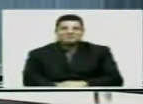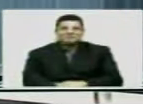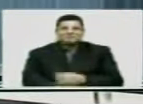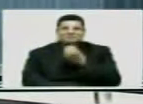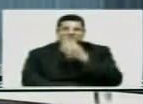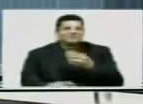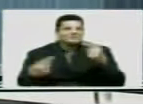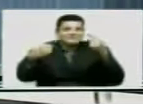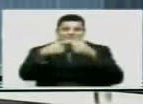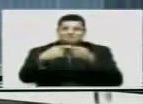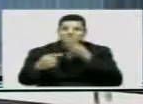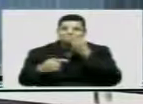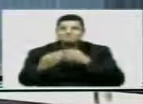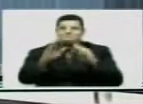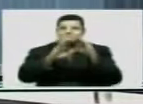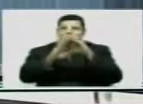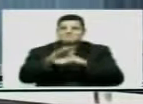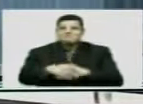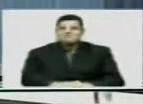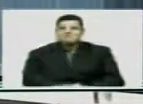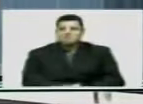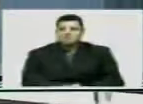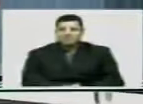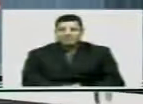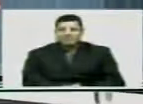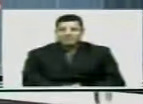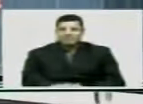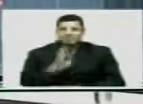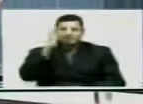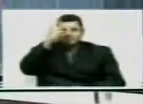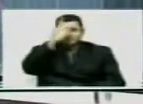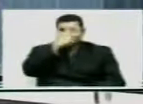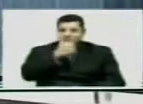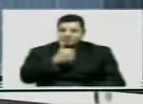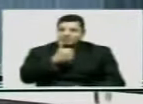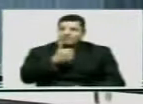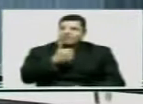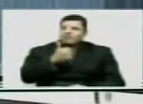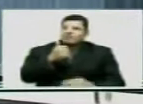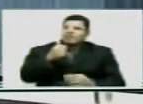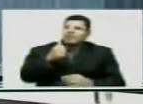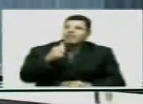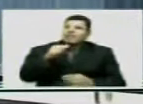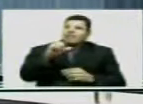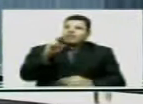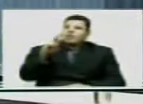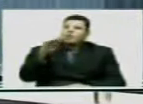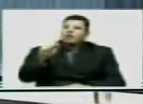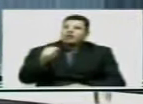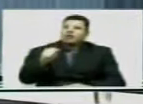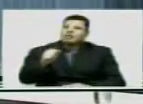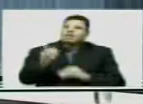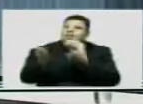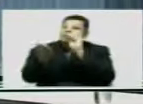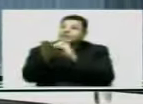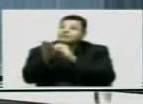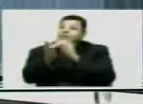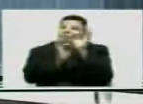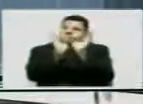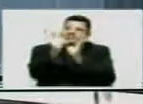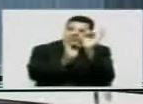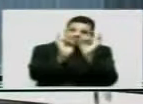situação, e eu concluo meu discurso lendo a matéria do UOL. É em virtude da falta